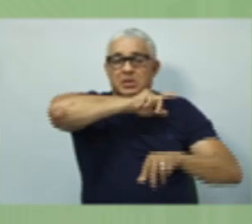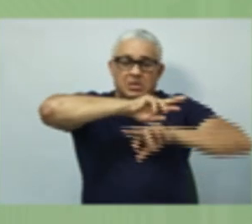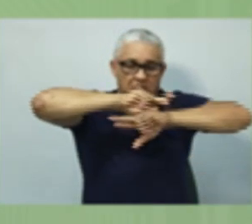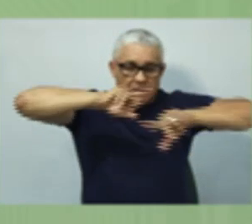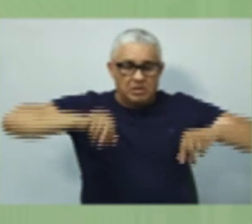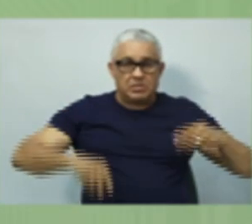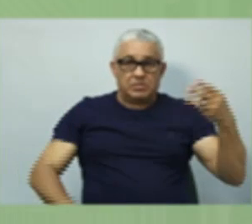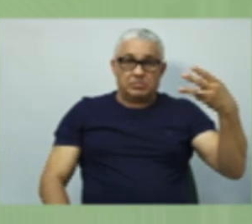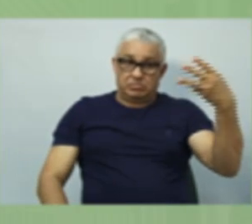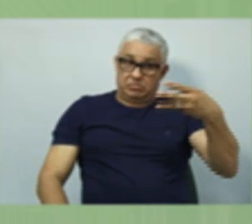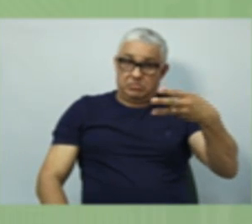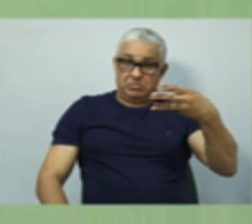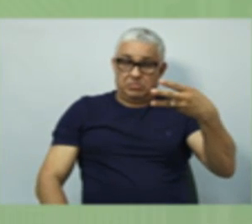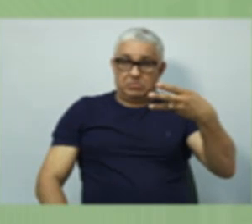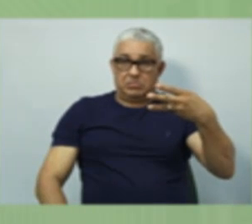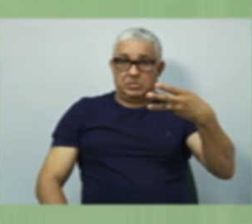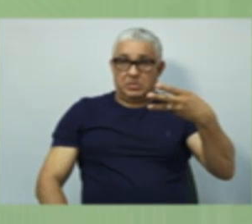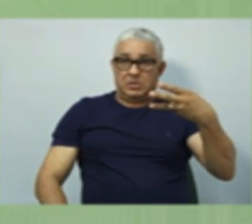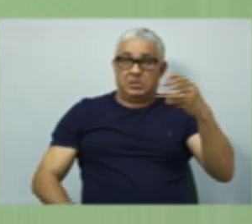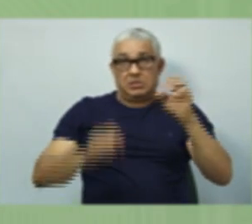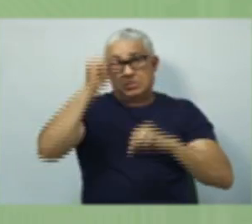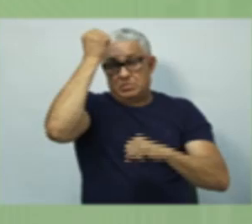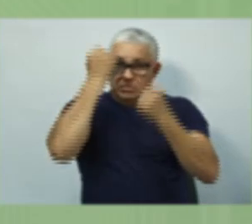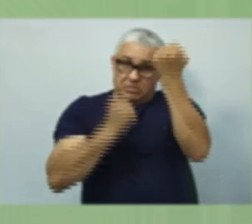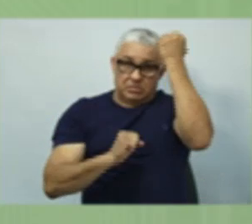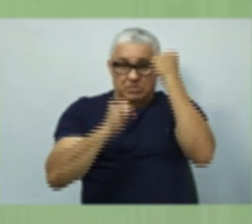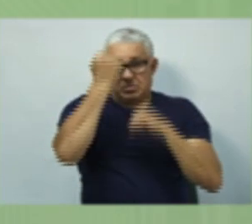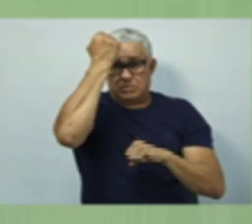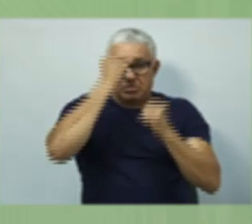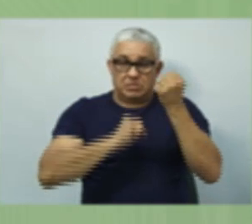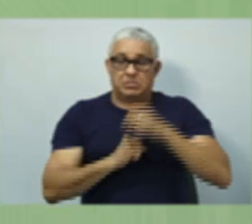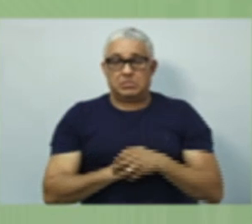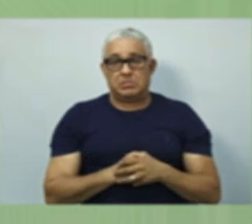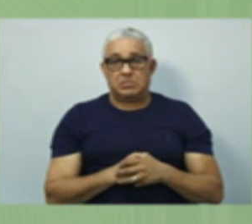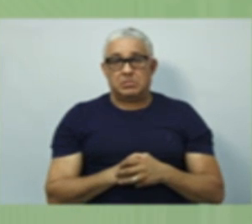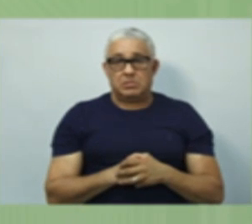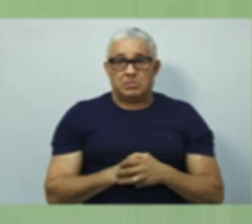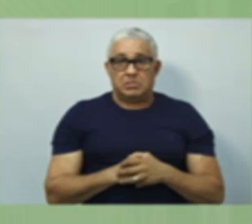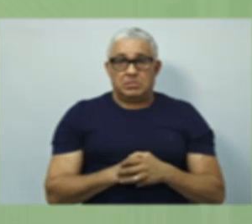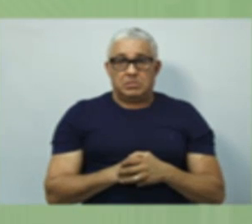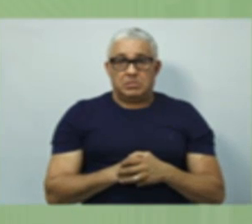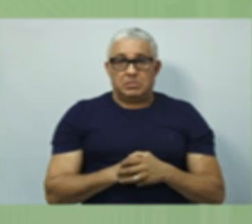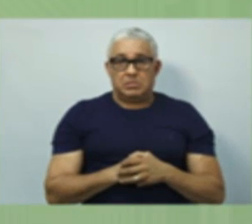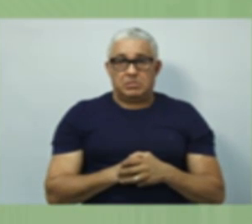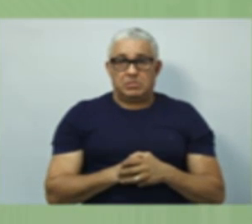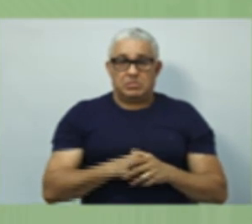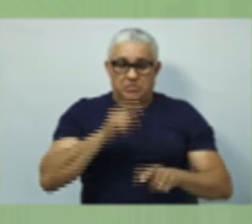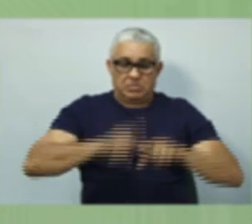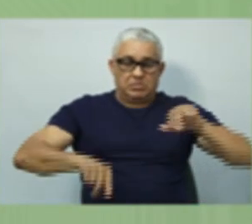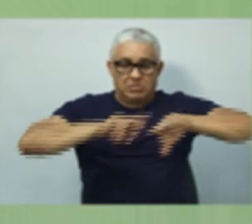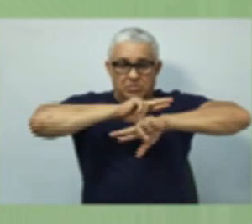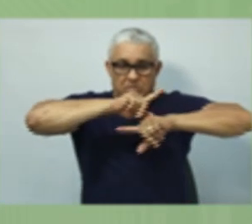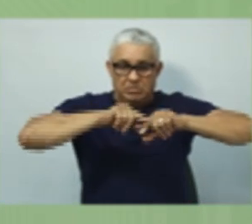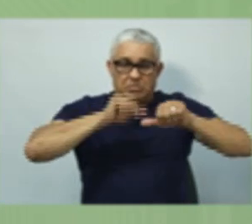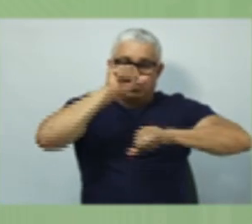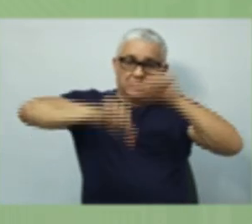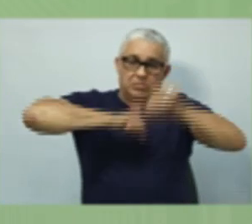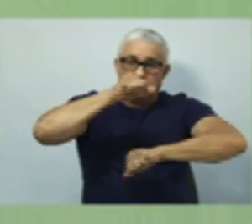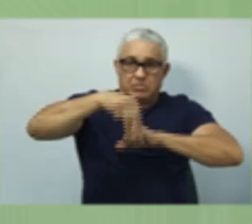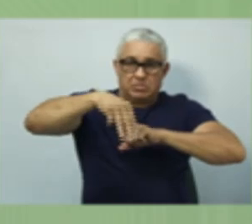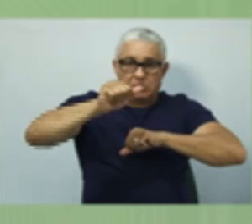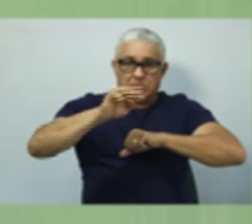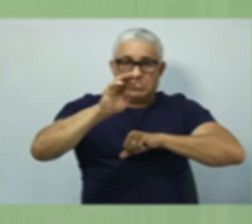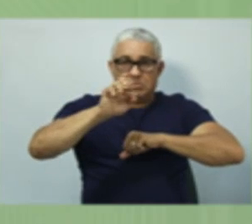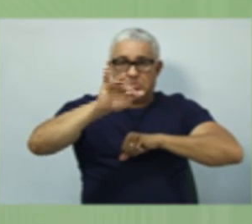setor terciário é a indústria, que é a produção de produtos, transformação de